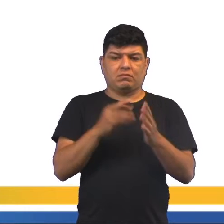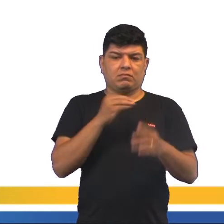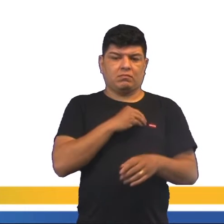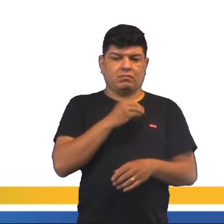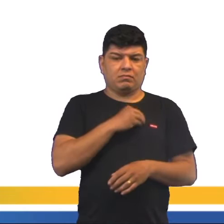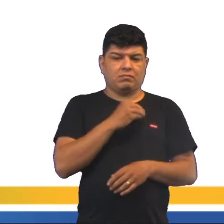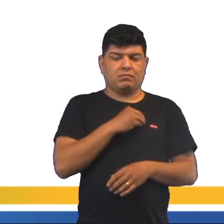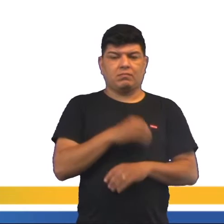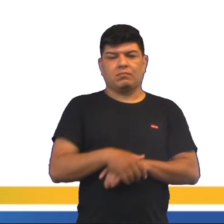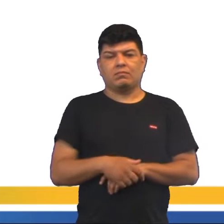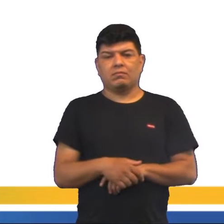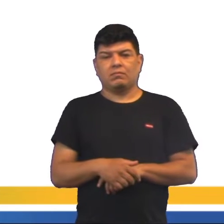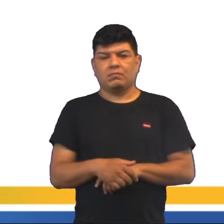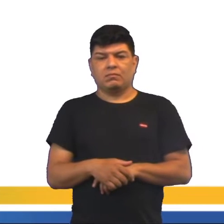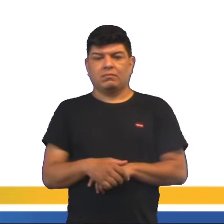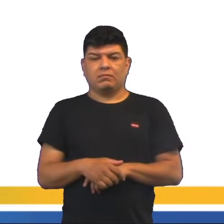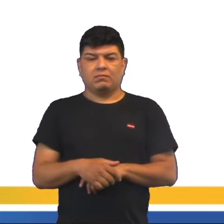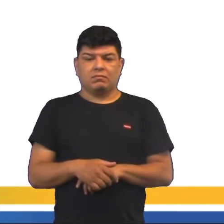pecadora.